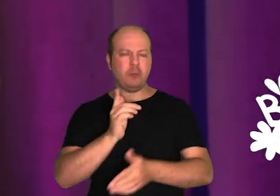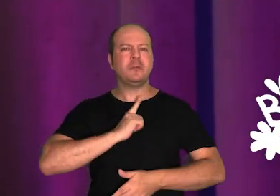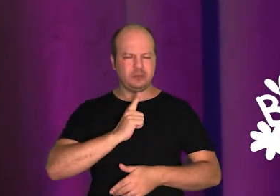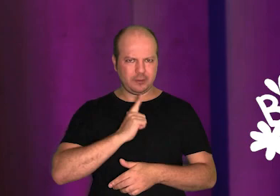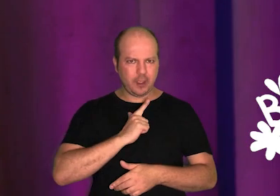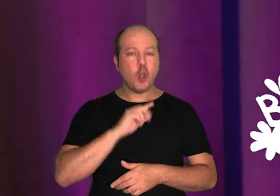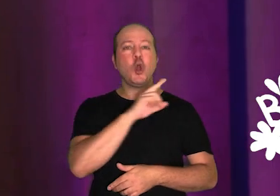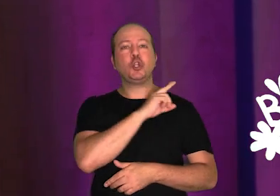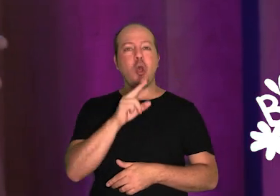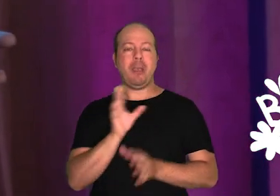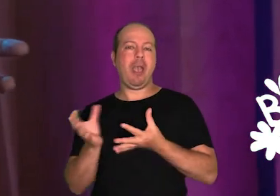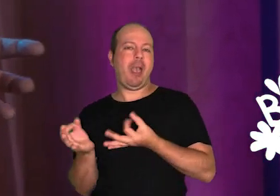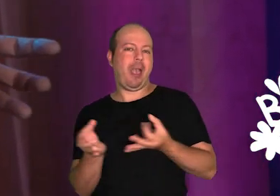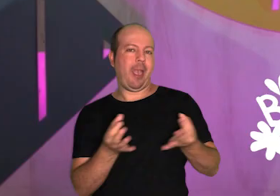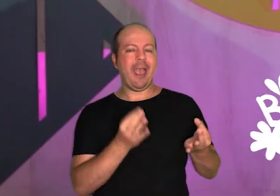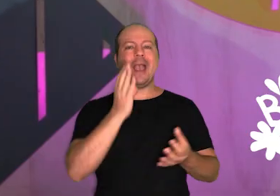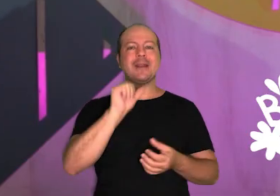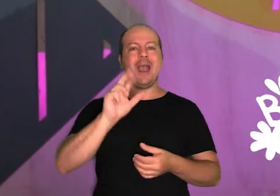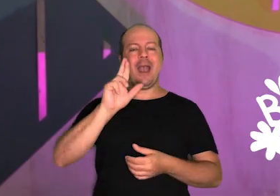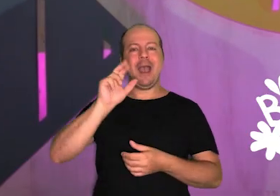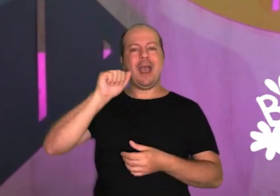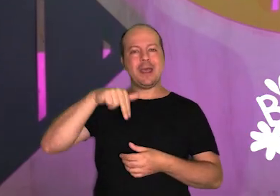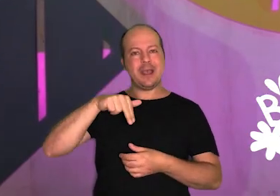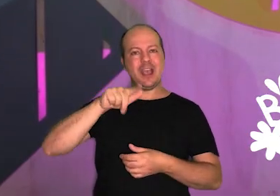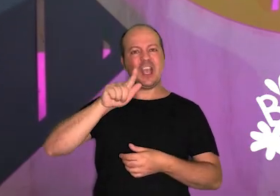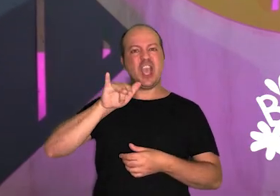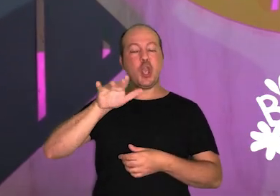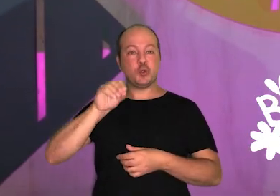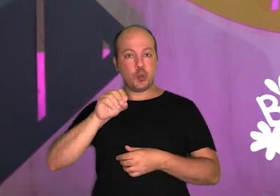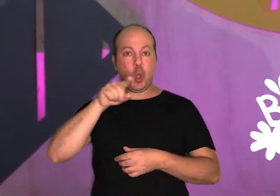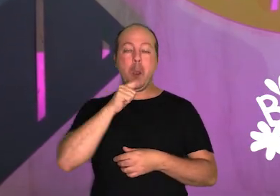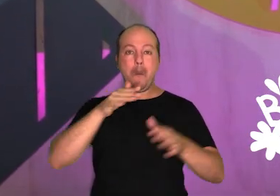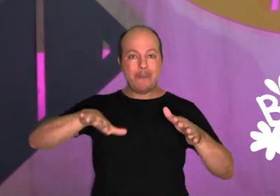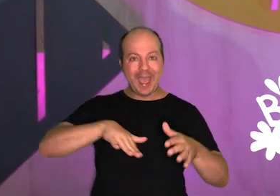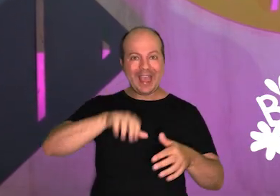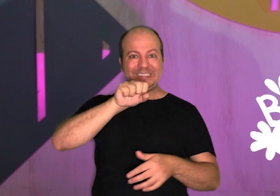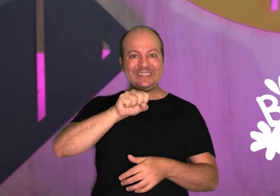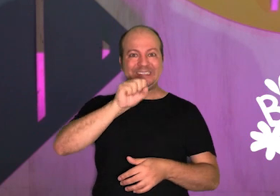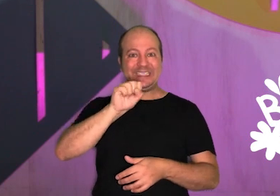água doce é caranguejo. No mar é siri. E faz assim, ó.